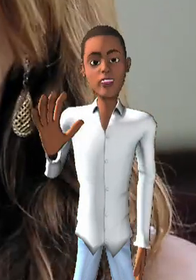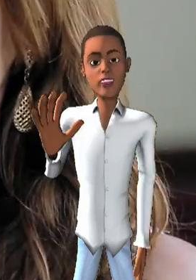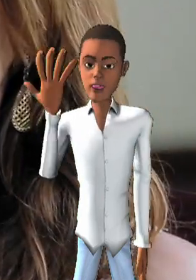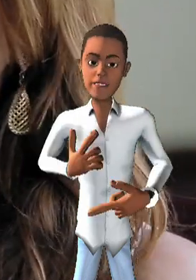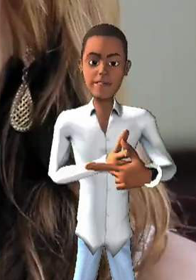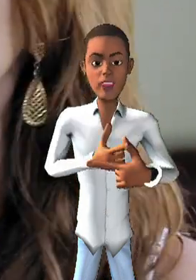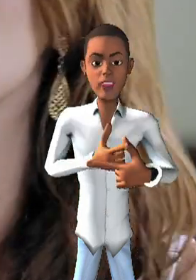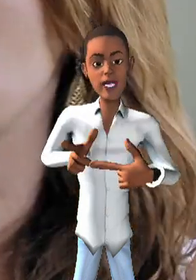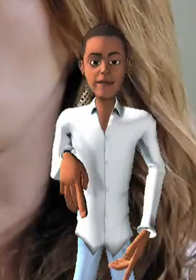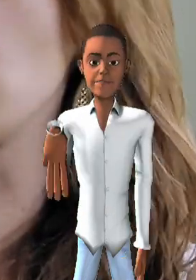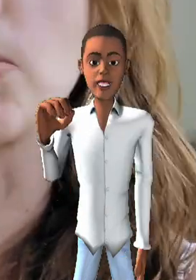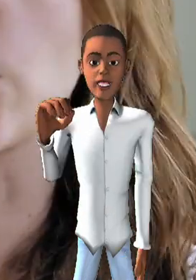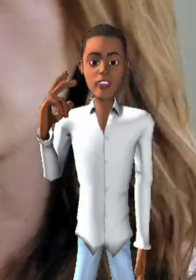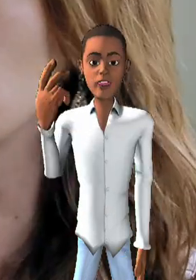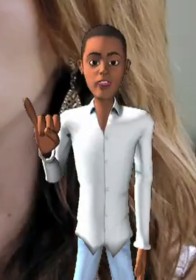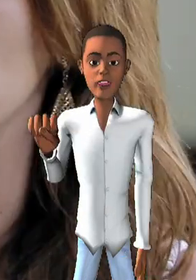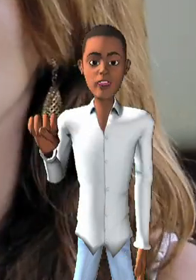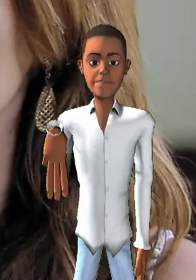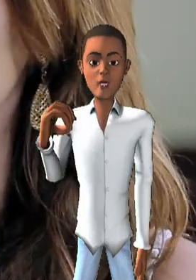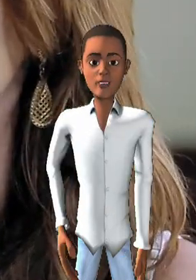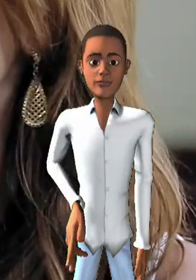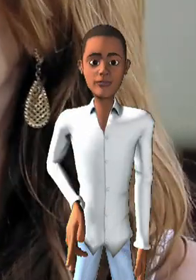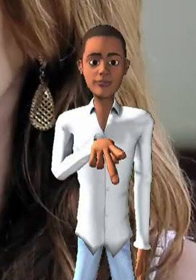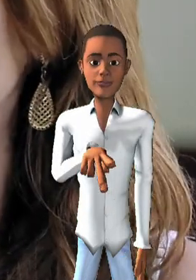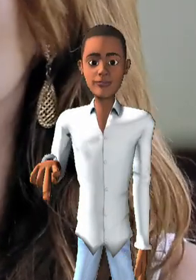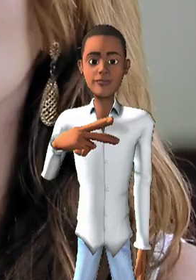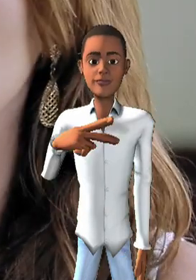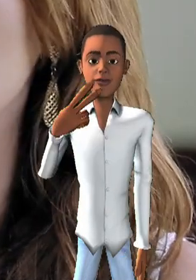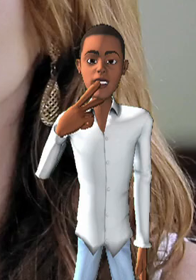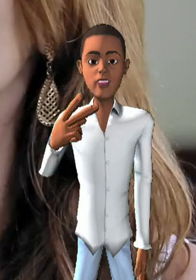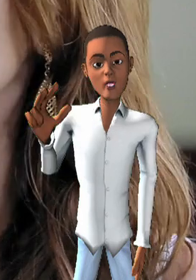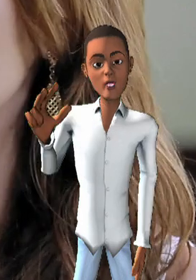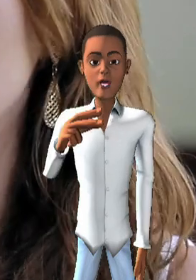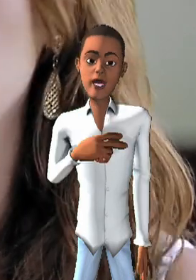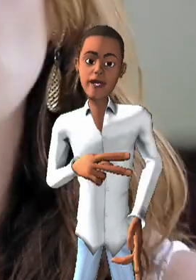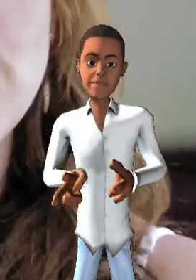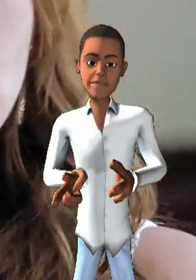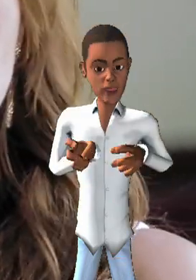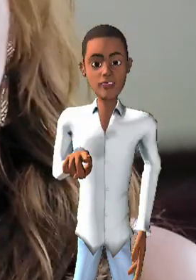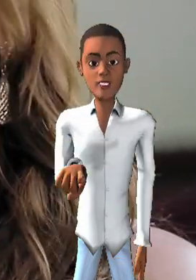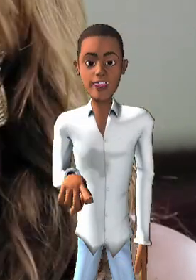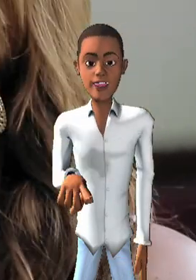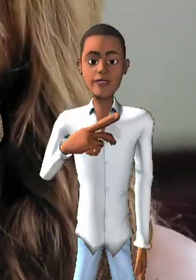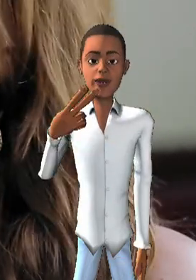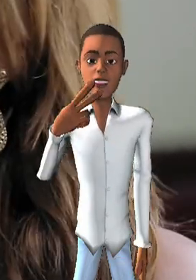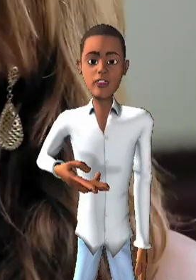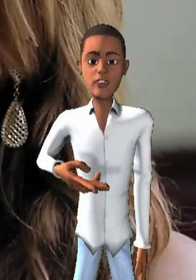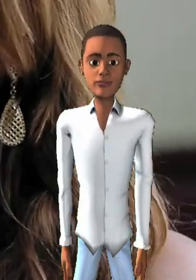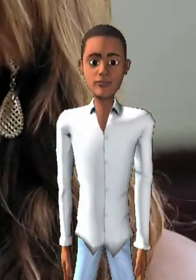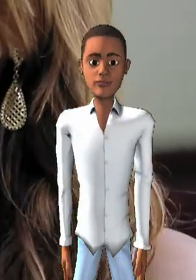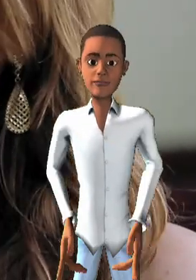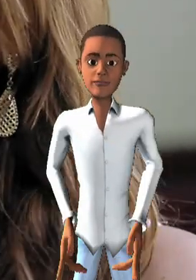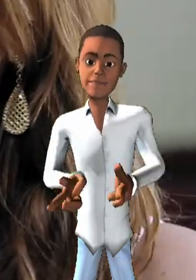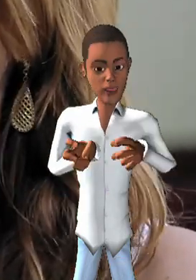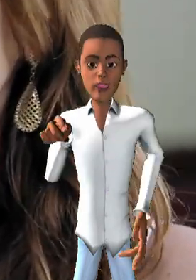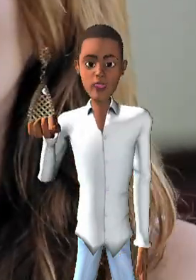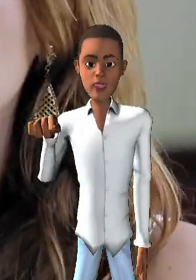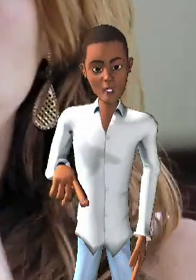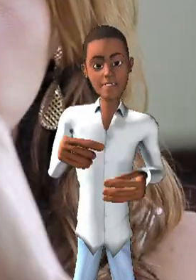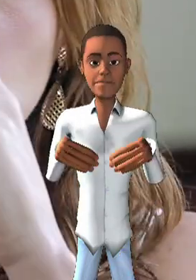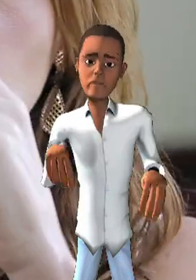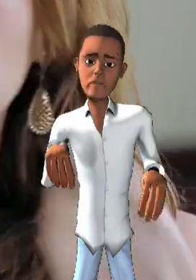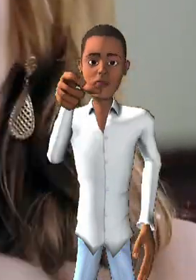vez que aparecer uma situação de machismo, por exemplo, o professor poder parar e falar: nossa, olha o que você falou. Né? Será que você